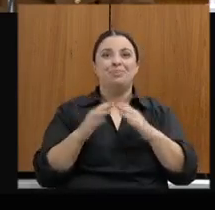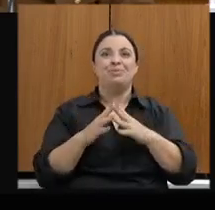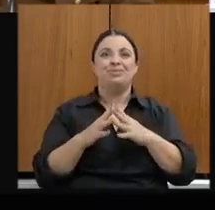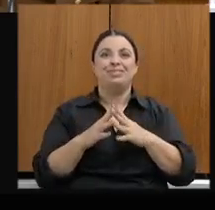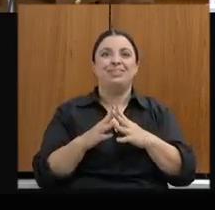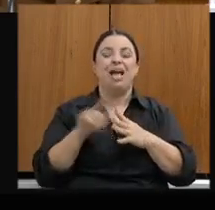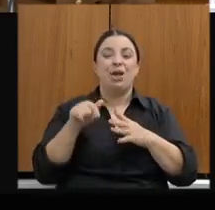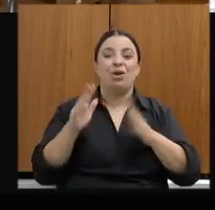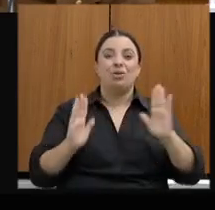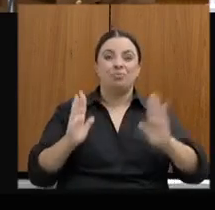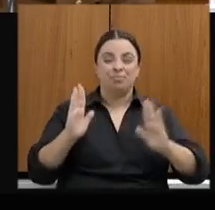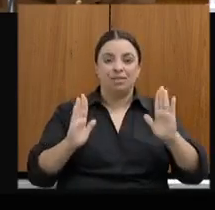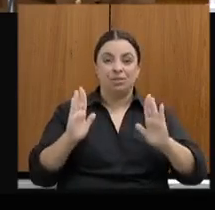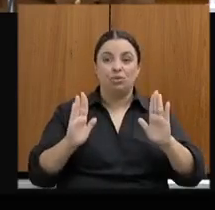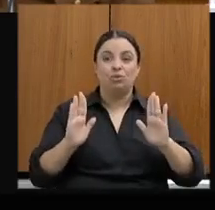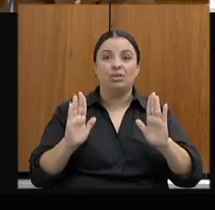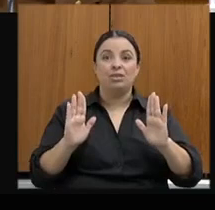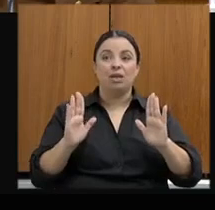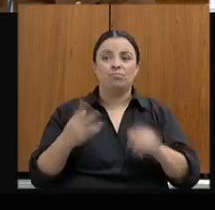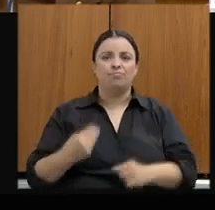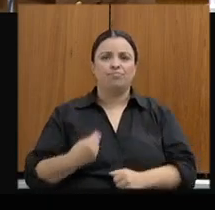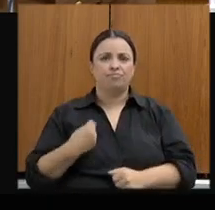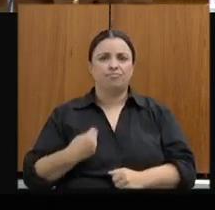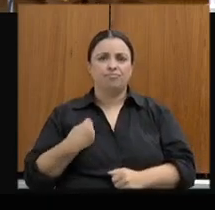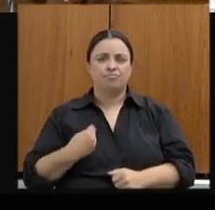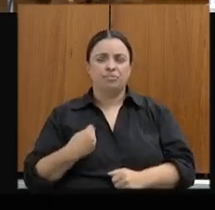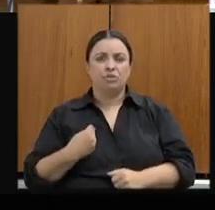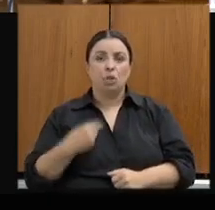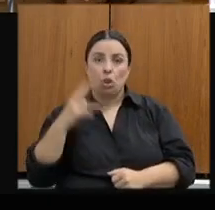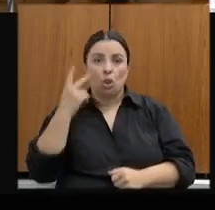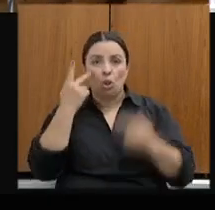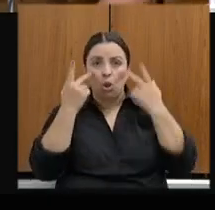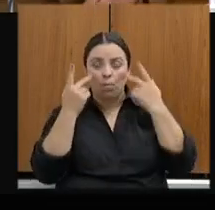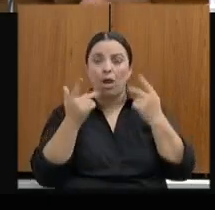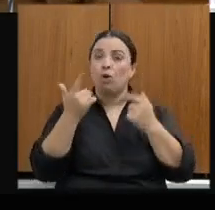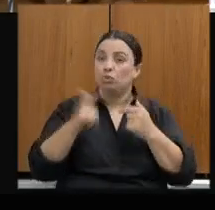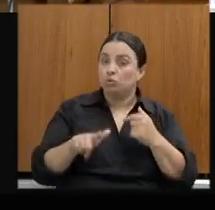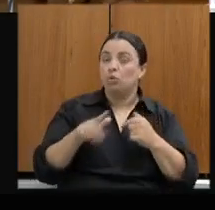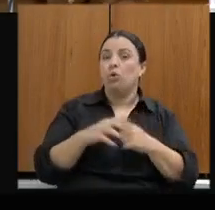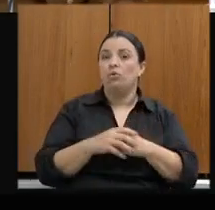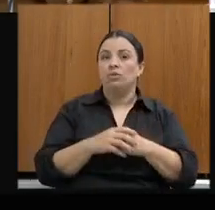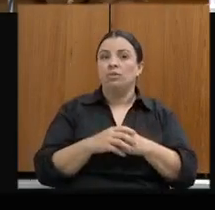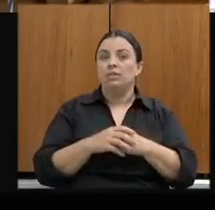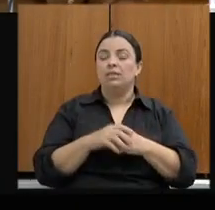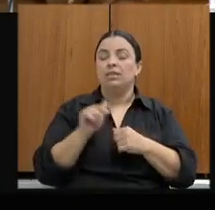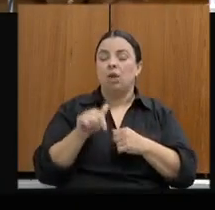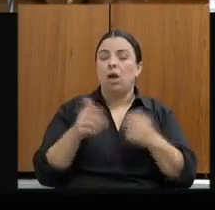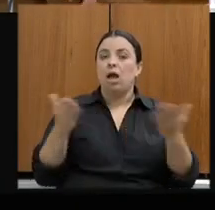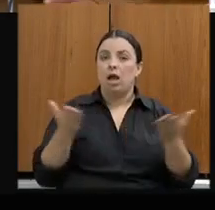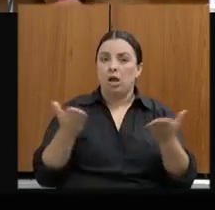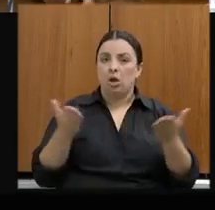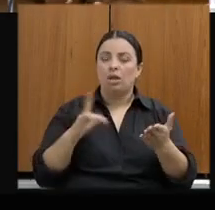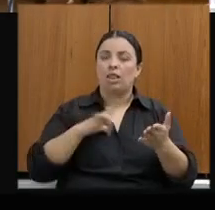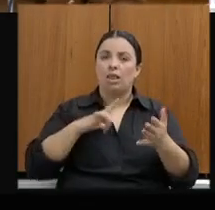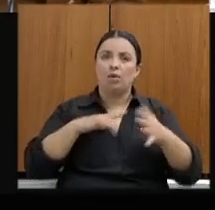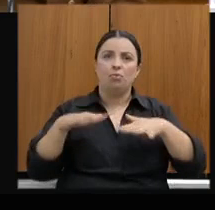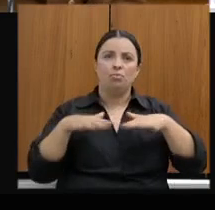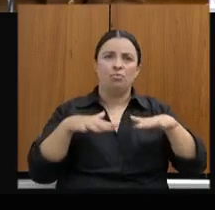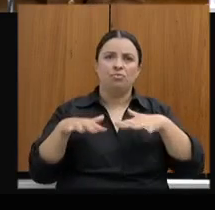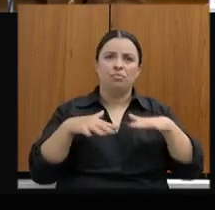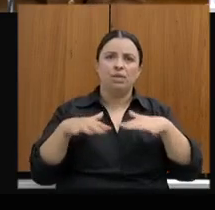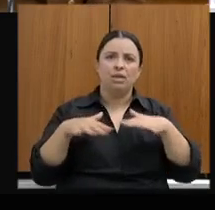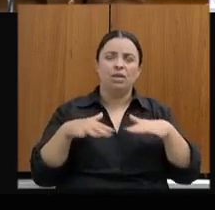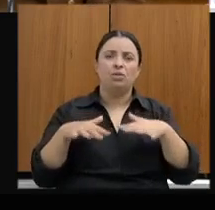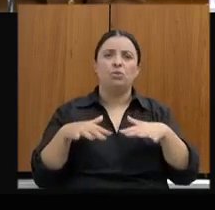das coisas voltando uma certa normalidade né se podemos dizer assim tão mesmo então agora com o movimento né